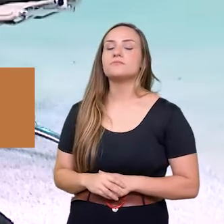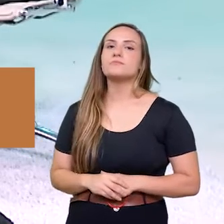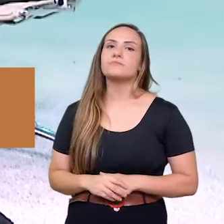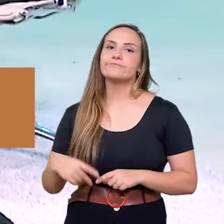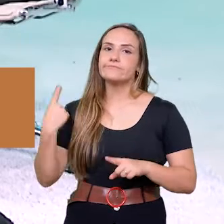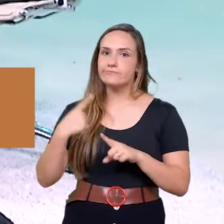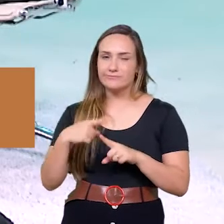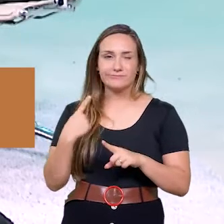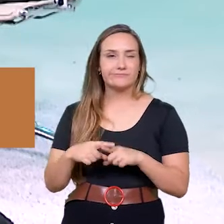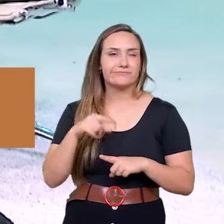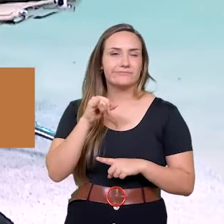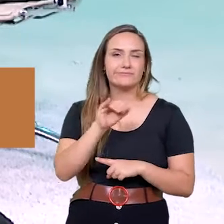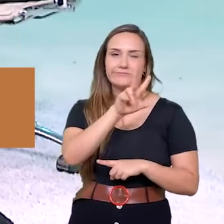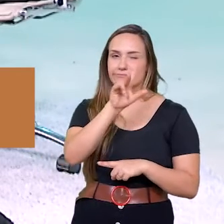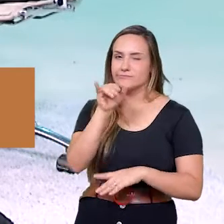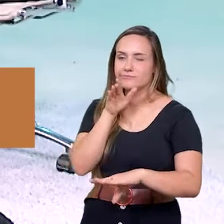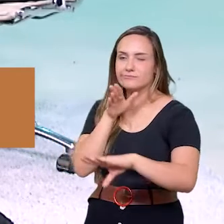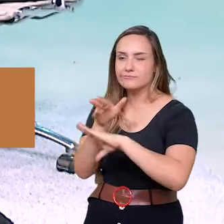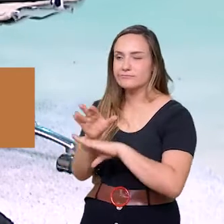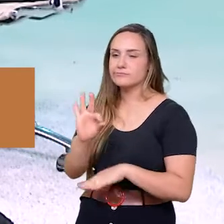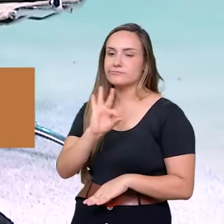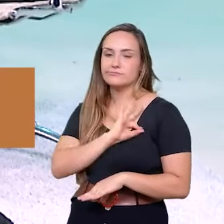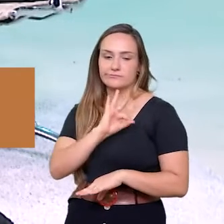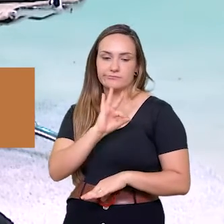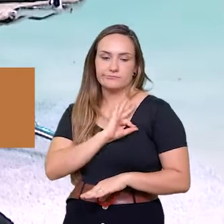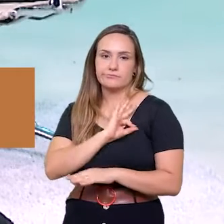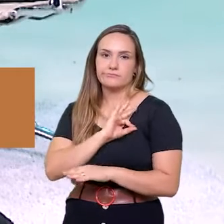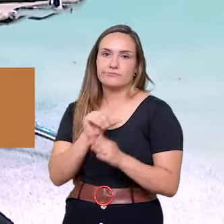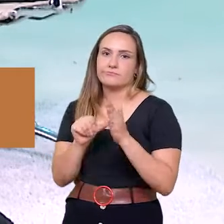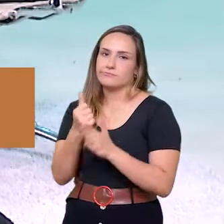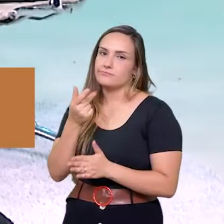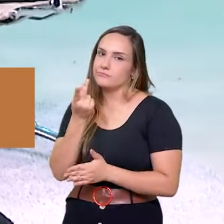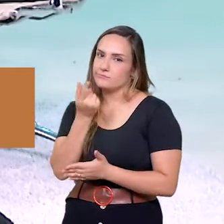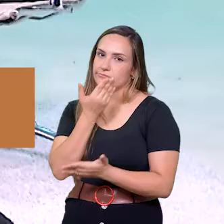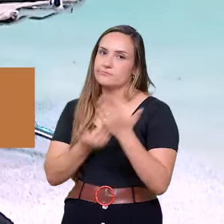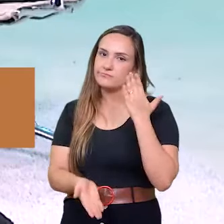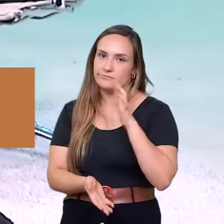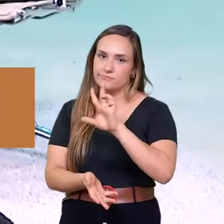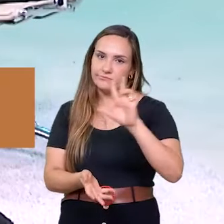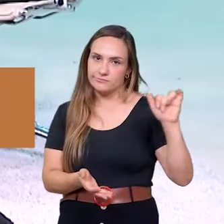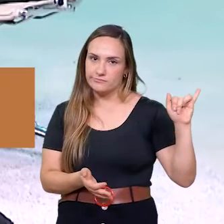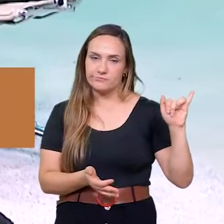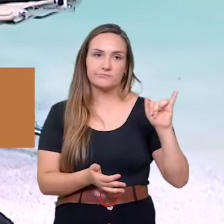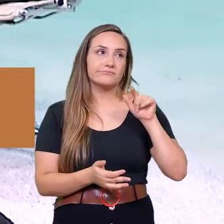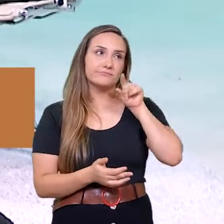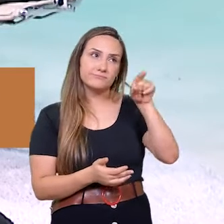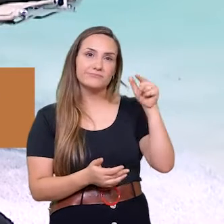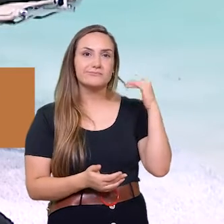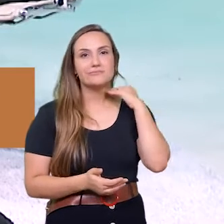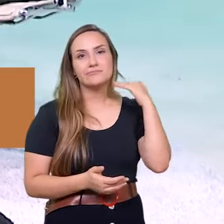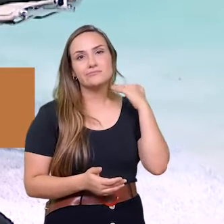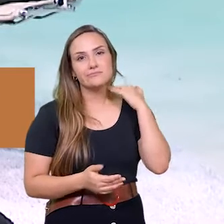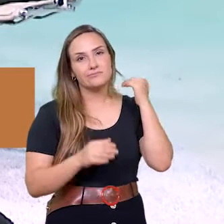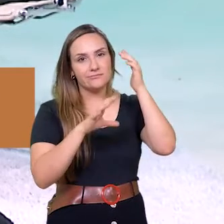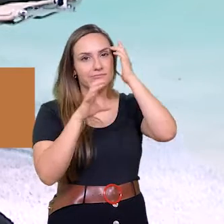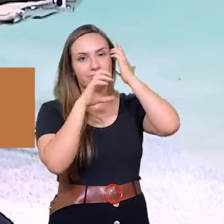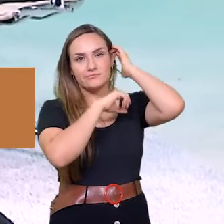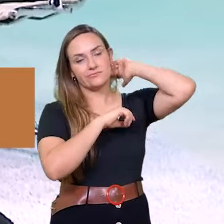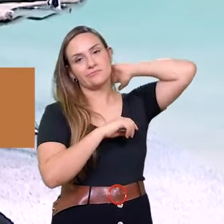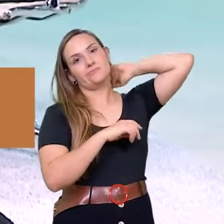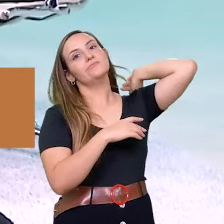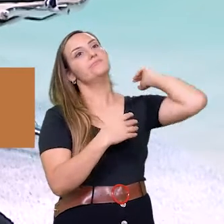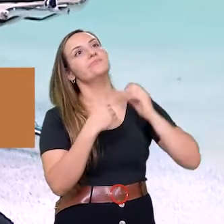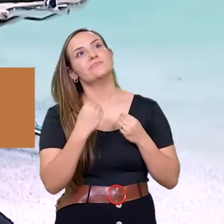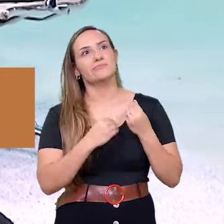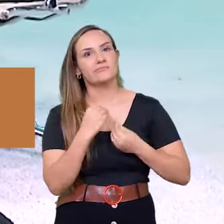seguida, porque se você for à polícia primeiro, vai se perder algum tempo. E o banco, seu banco não